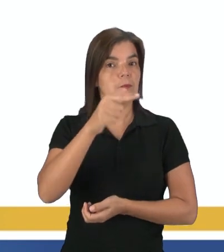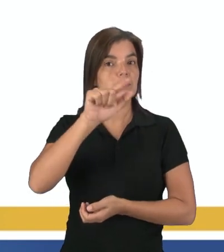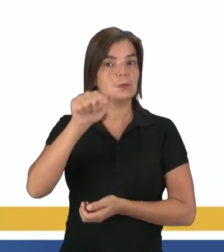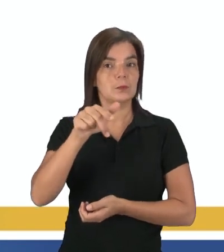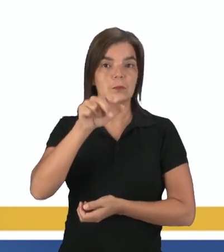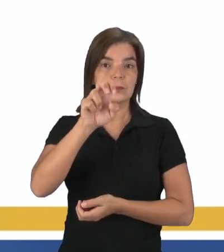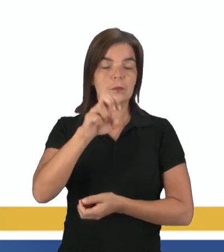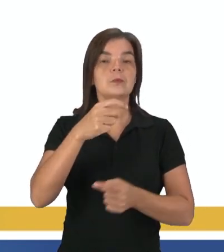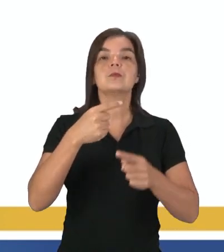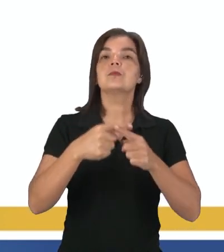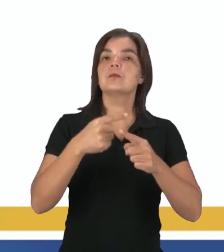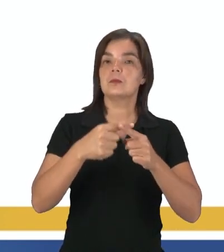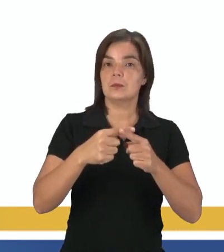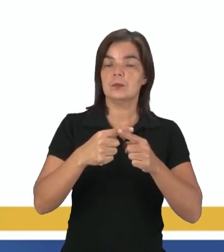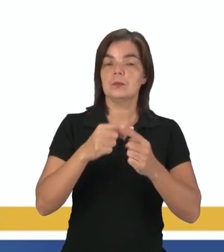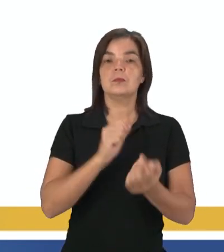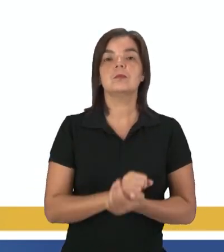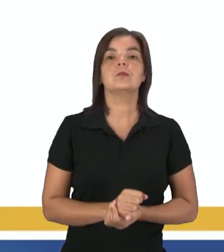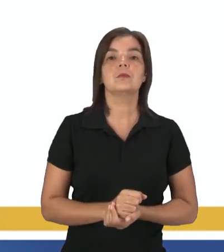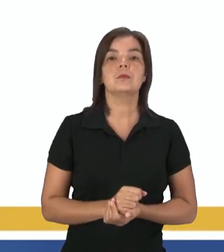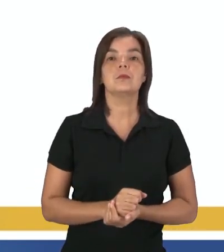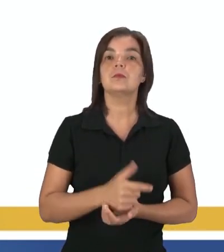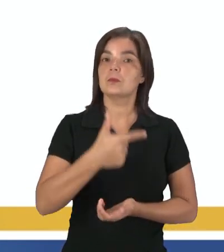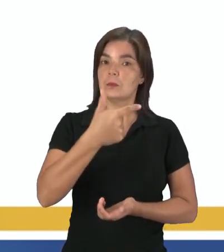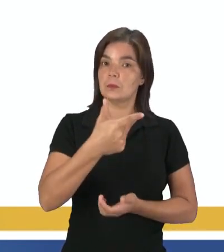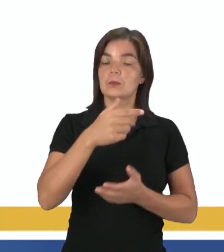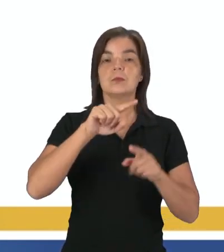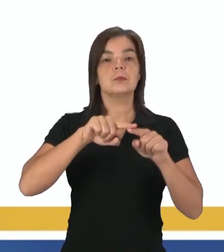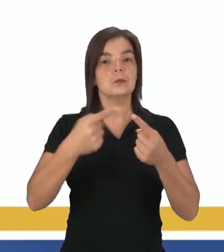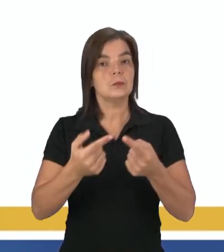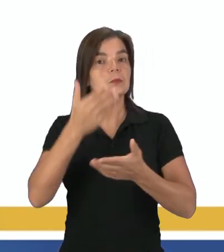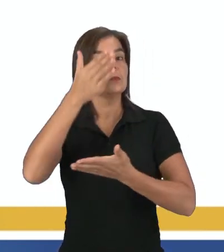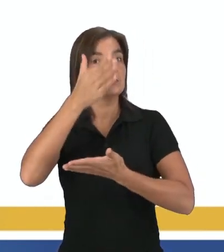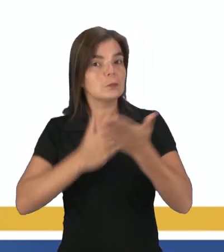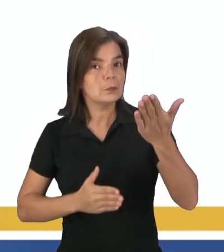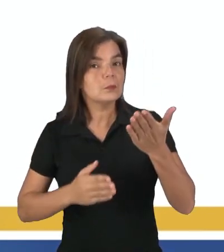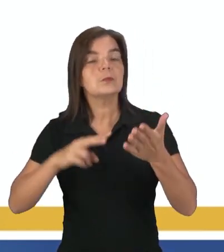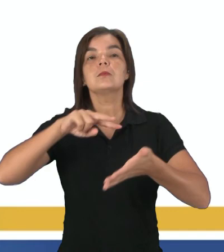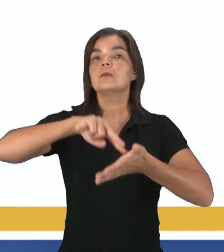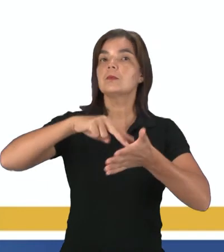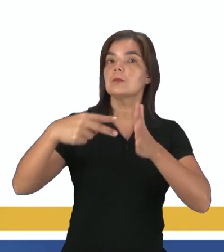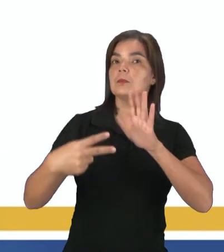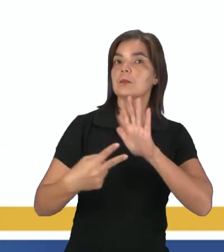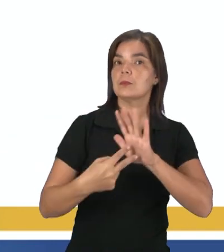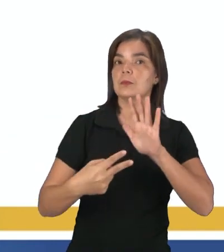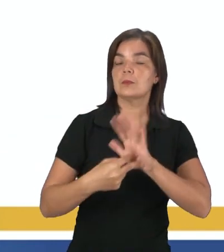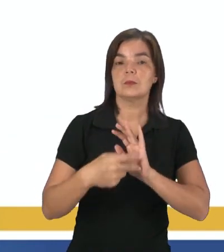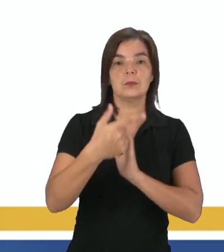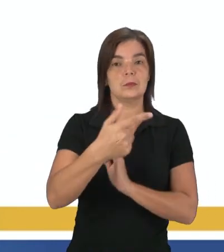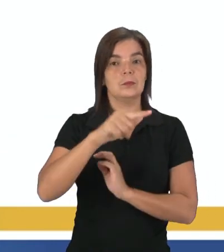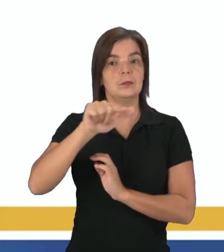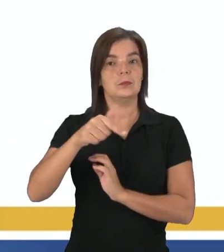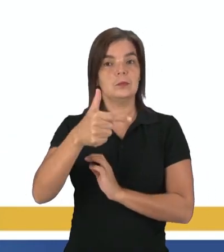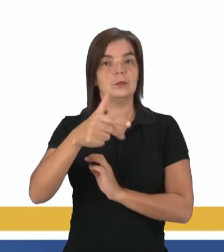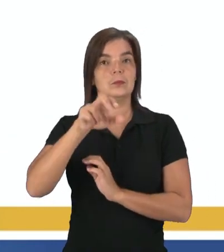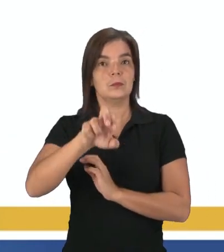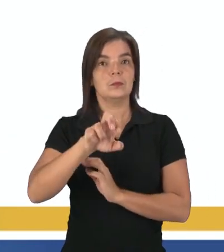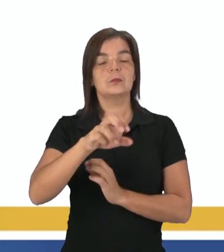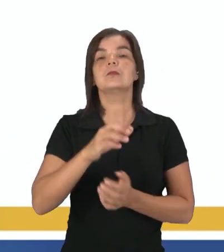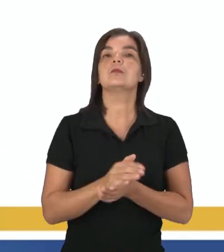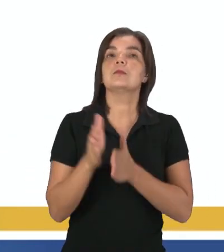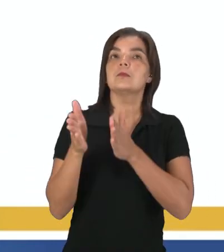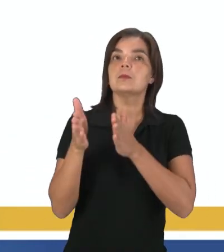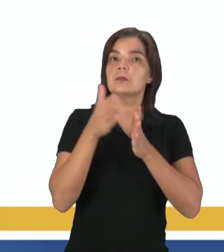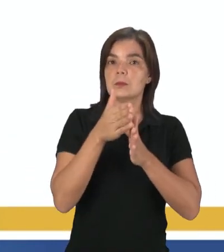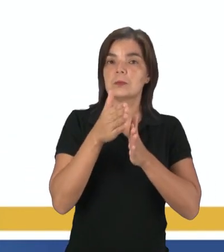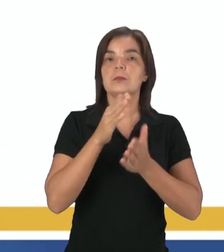2,5, né? Porque ele é o 2 e mais a sua metade. Então, isso significa que o meu 2,25 vai estar mais à